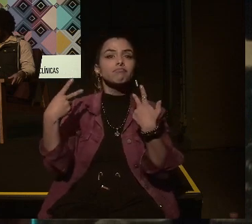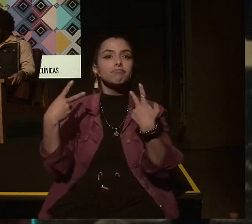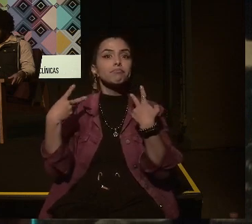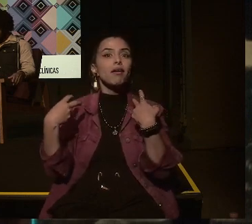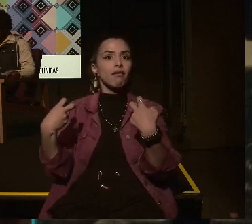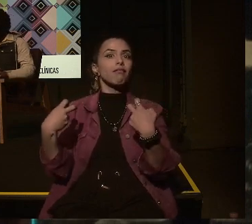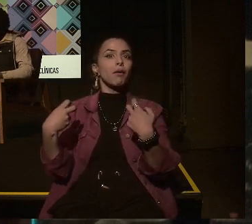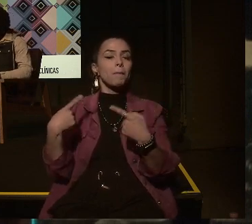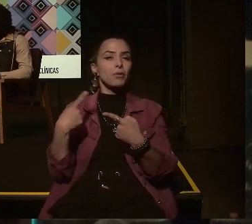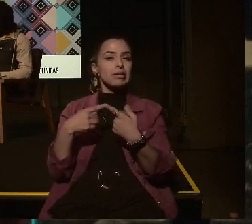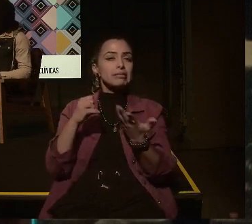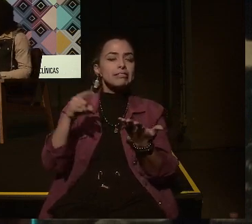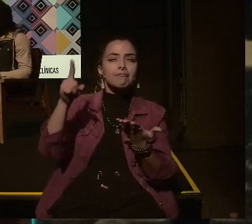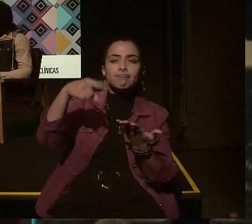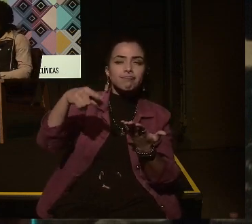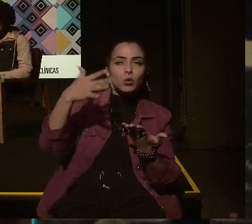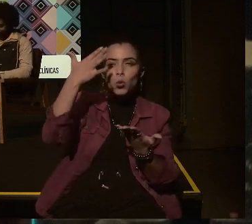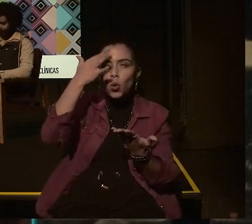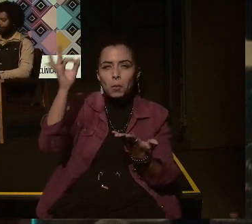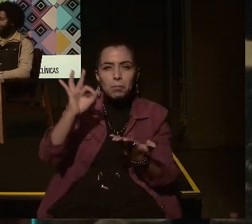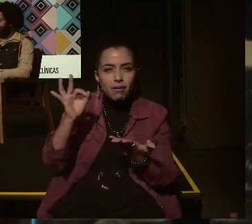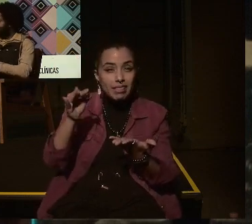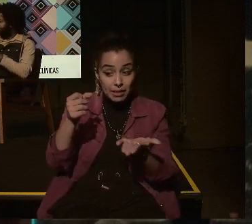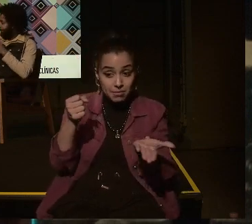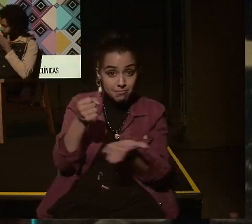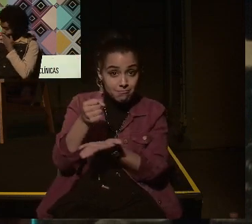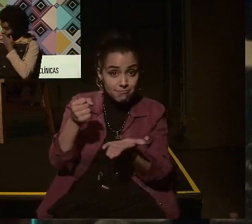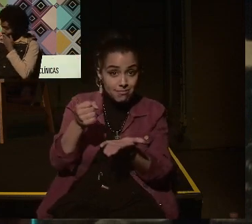se a gente não compreender esse ponto, vai ser difícil a gente seguir.